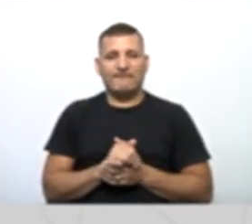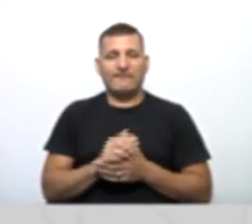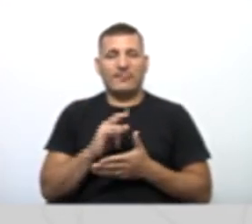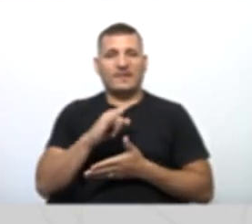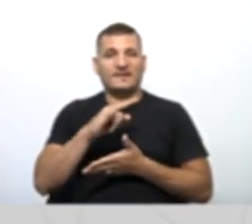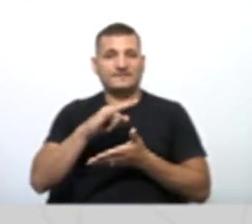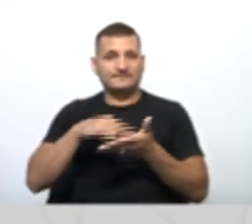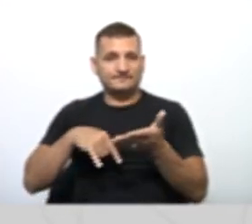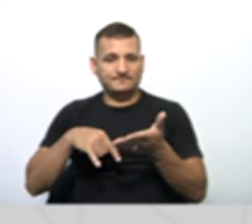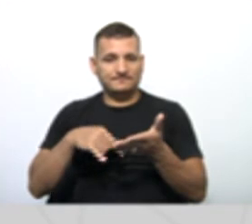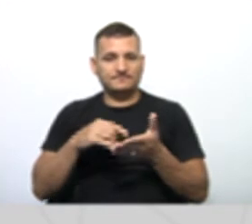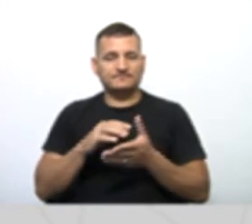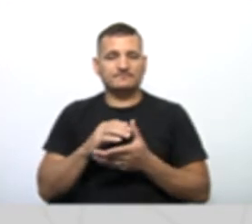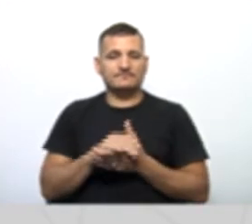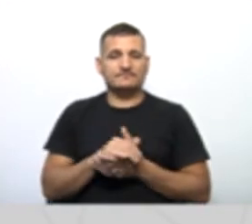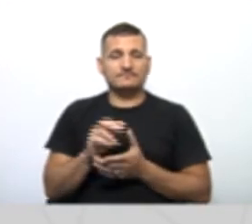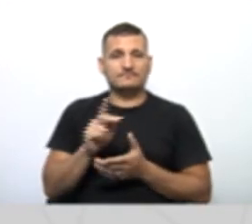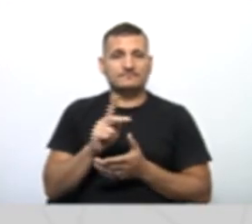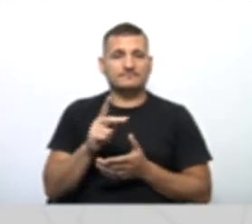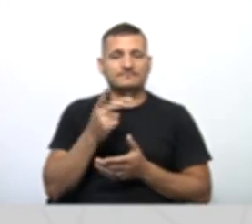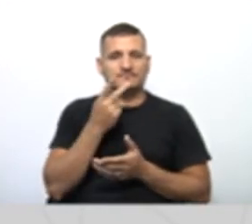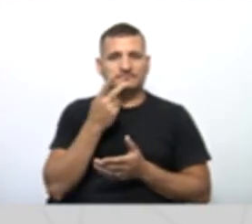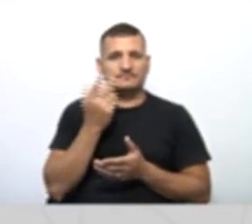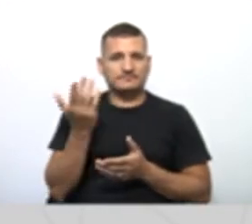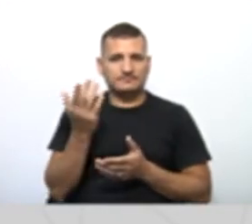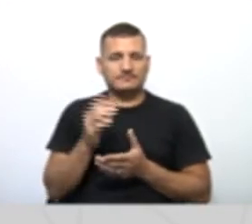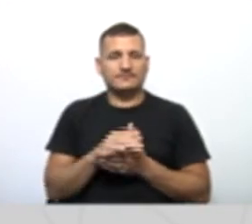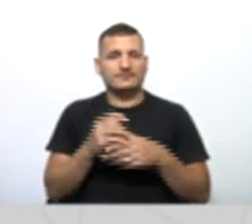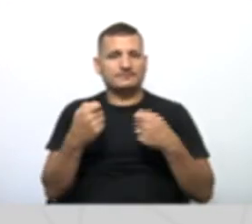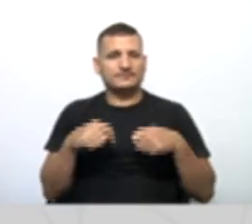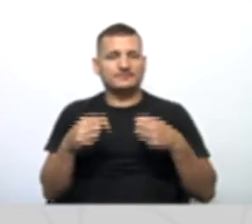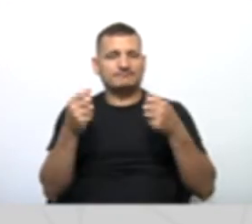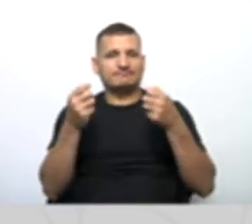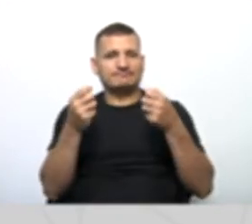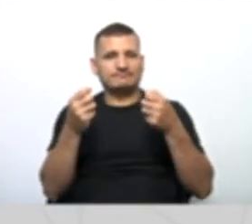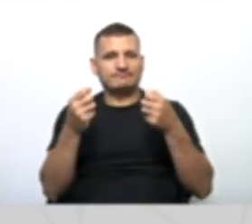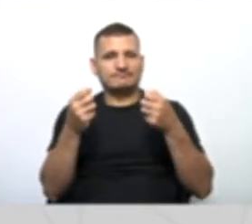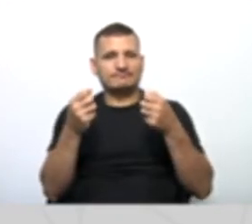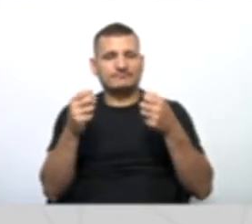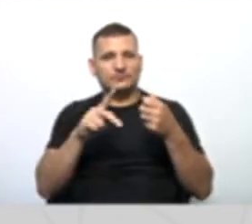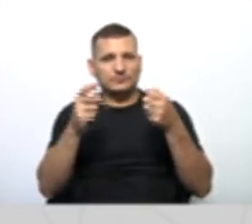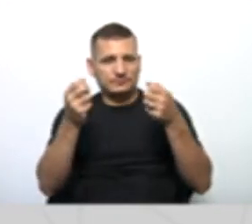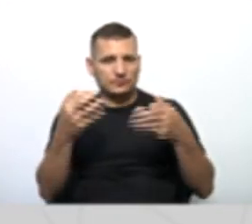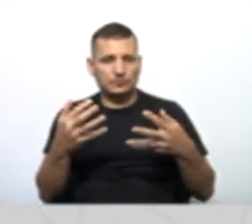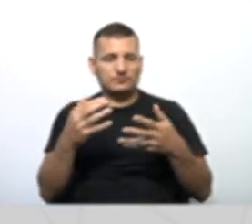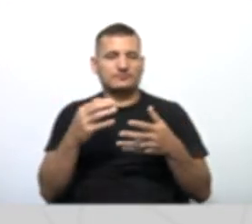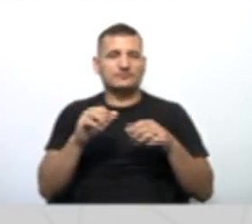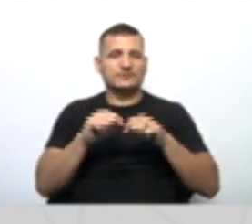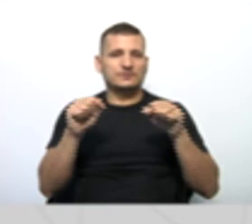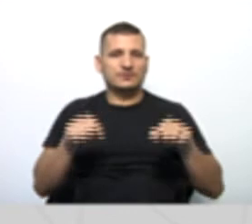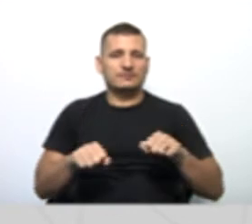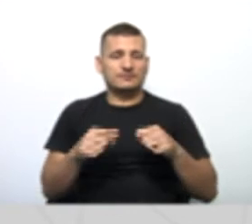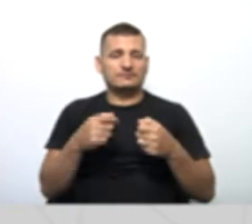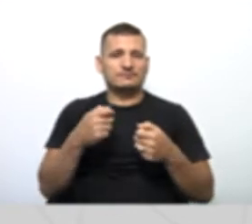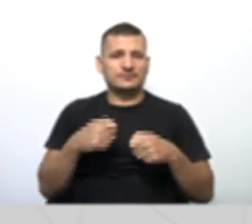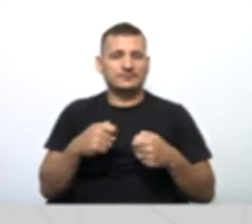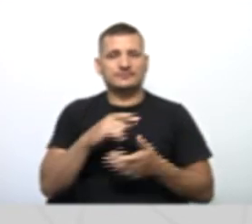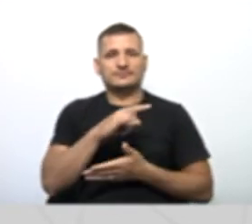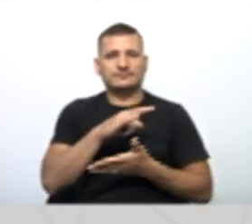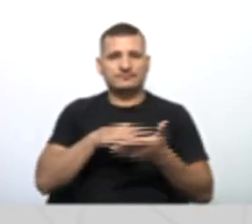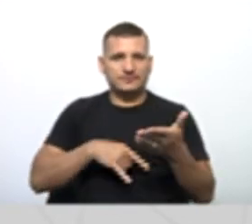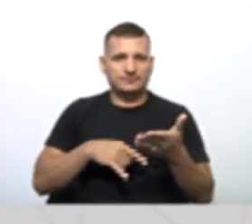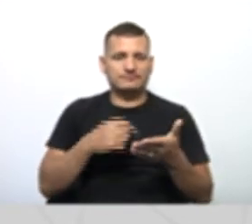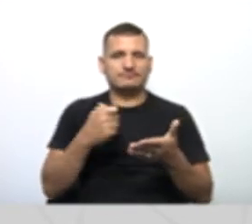documentação, a professora fala que é inadmissível que não tenha documentação, isso, né, professora? Imagina um sistema ser construído sem eu ter nenhum